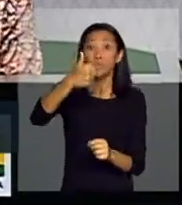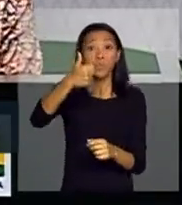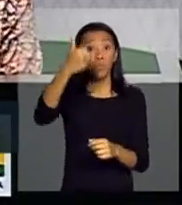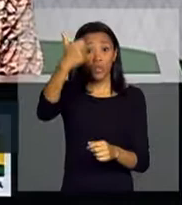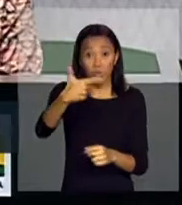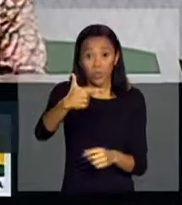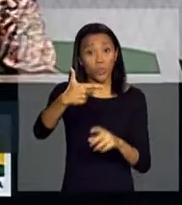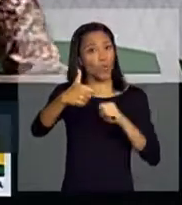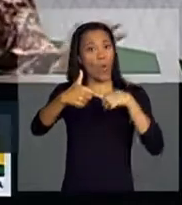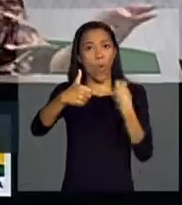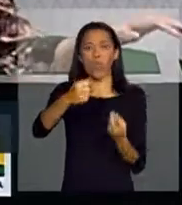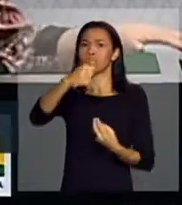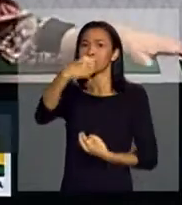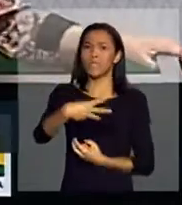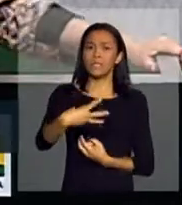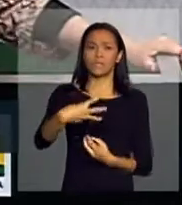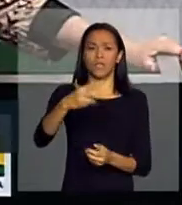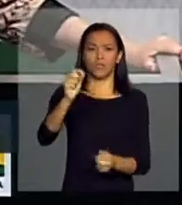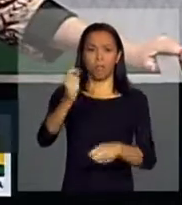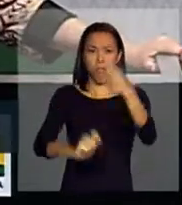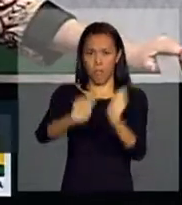terceiro produtor internacional